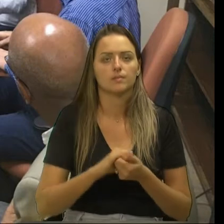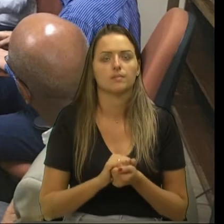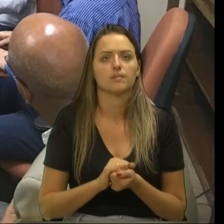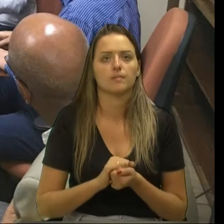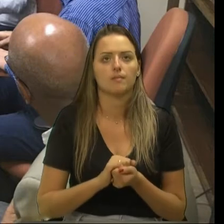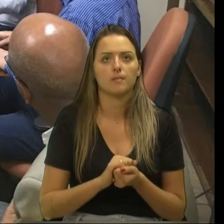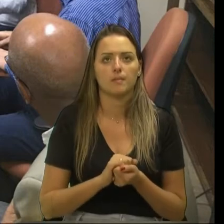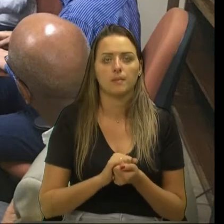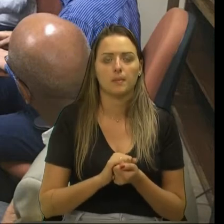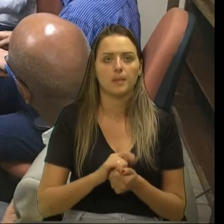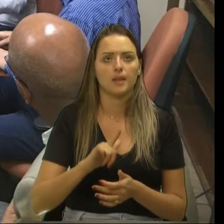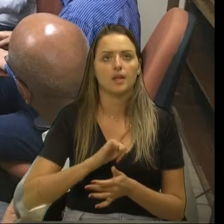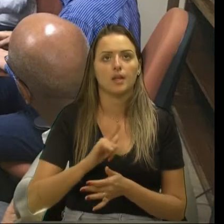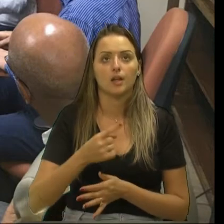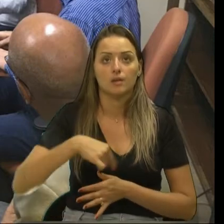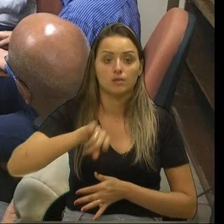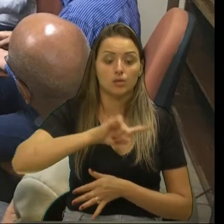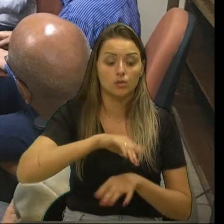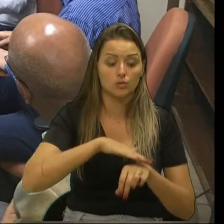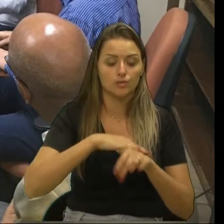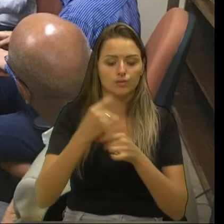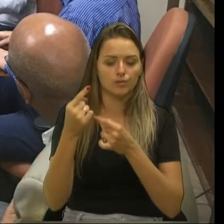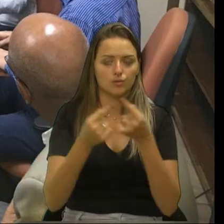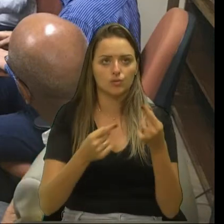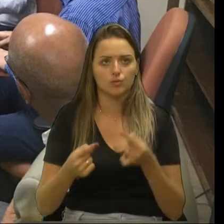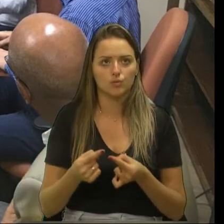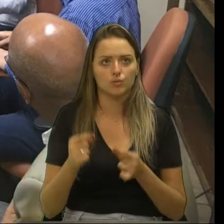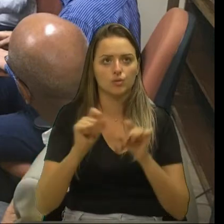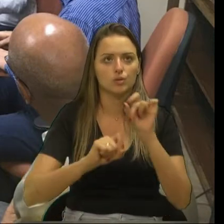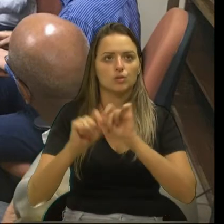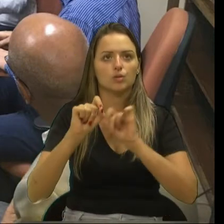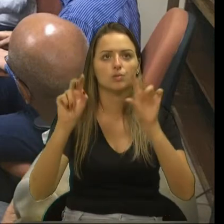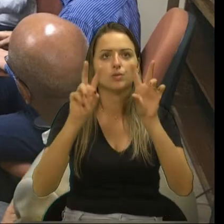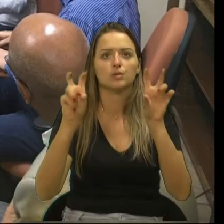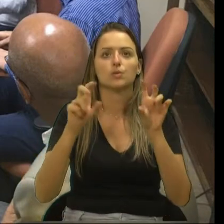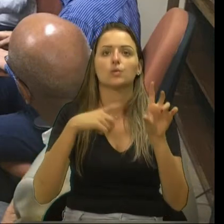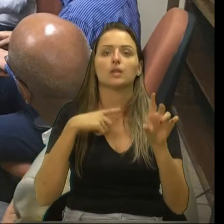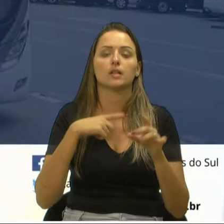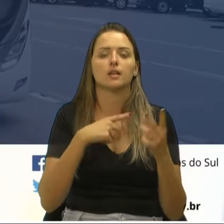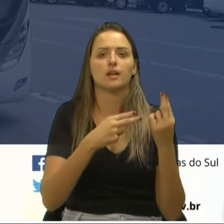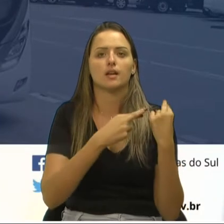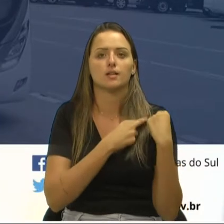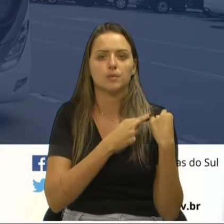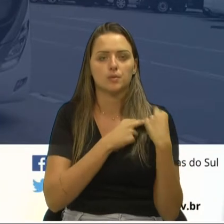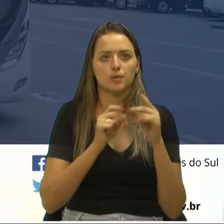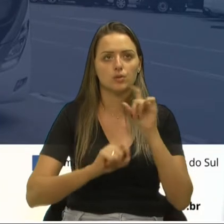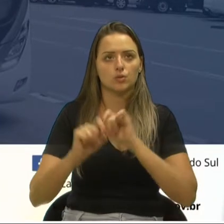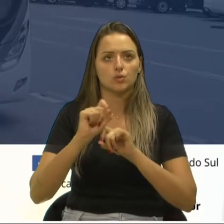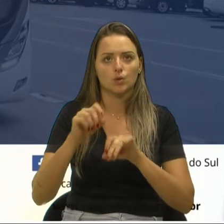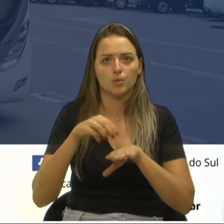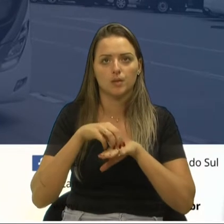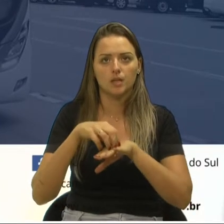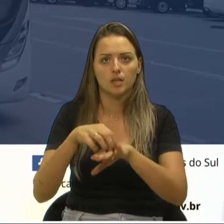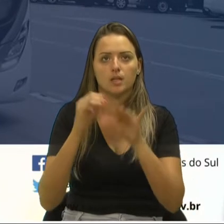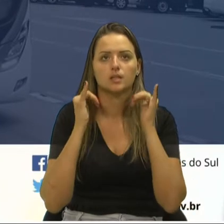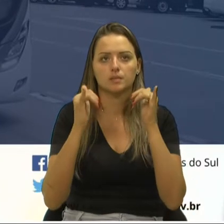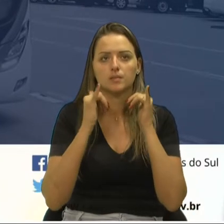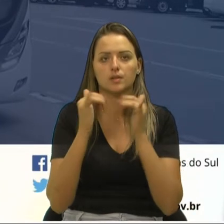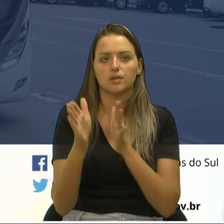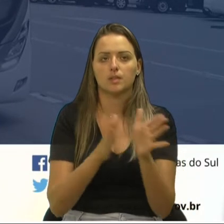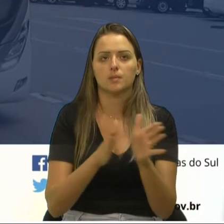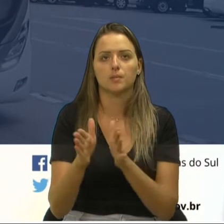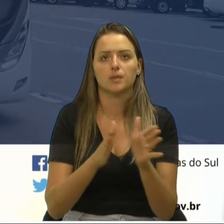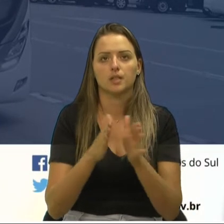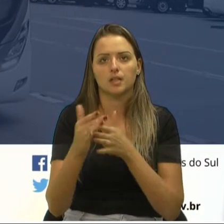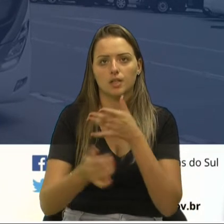cobrando, para que a gente possa debater amplamente e com responsabilidade a questão do transporte público e mobilidade para os próximos